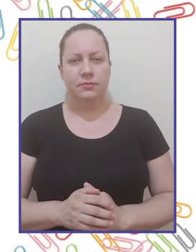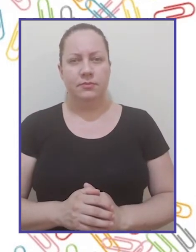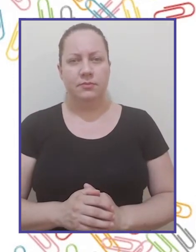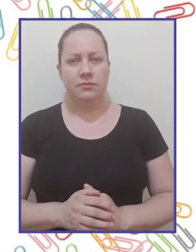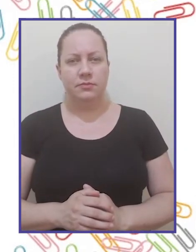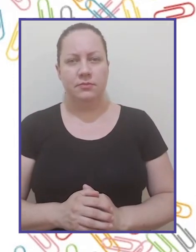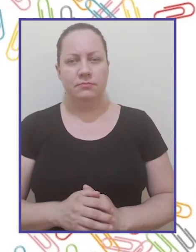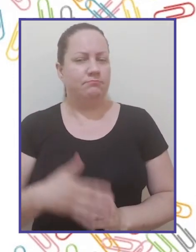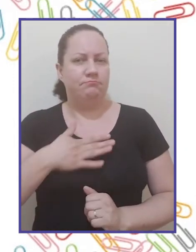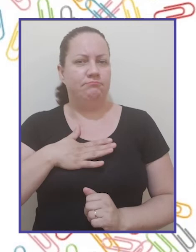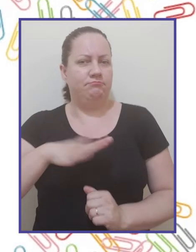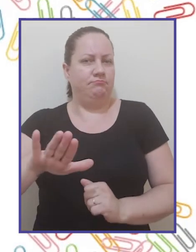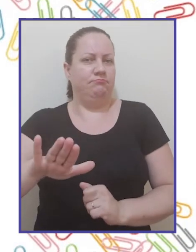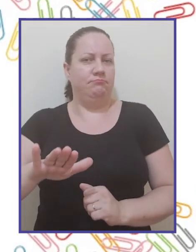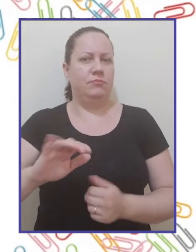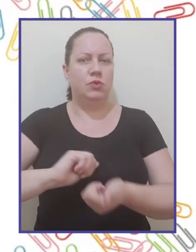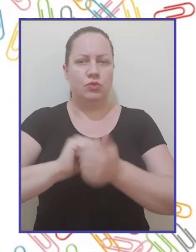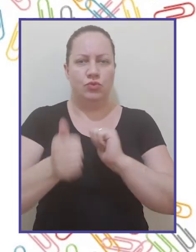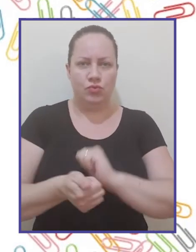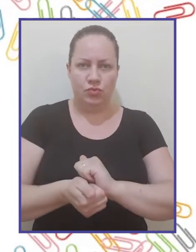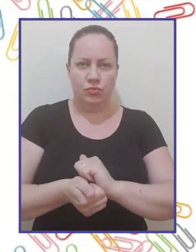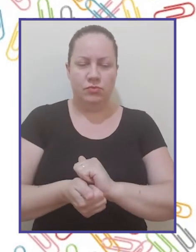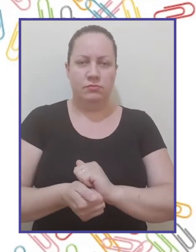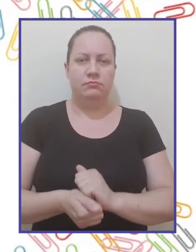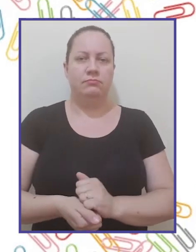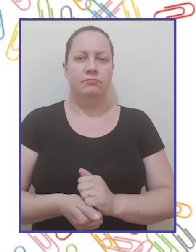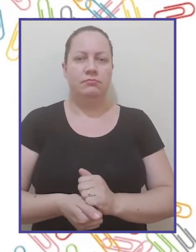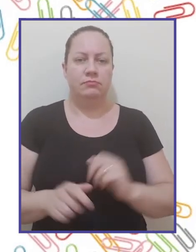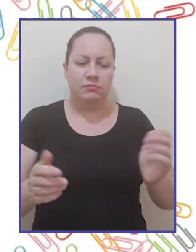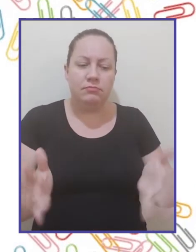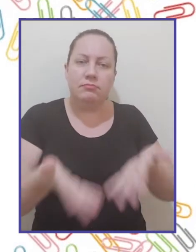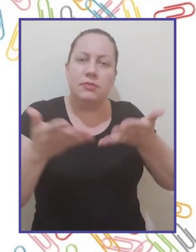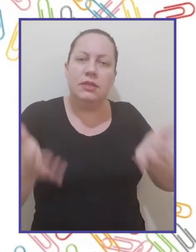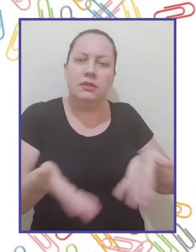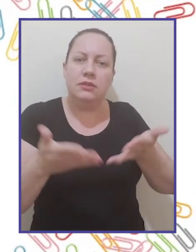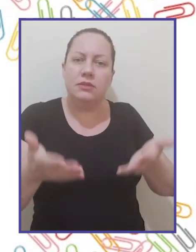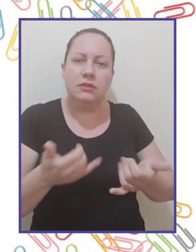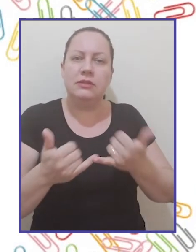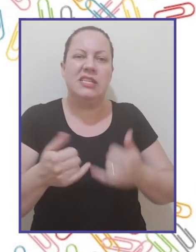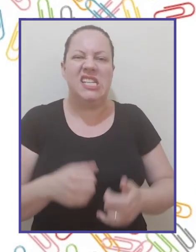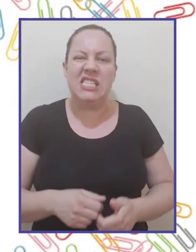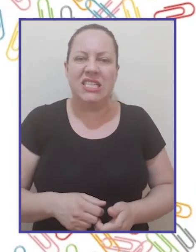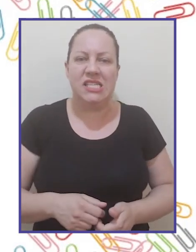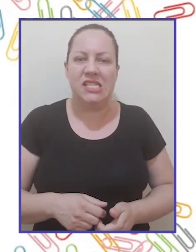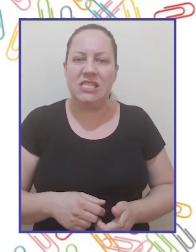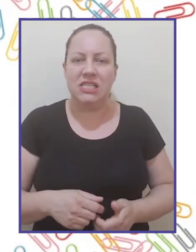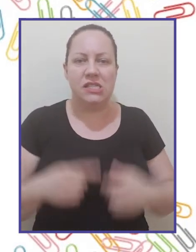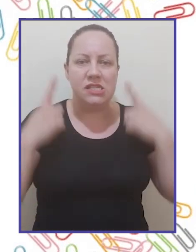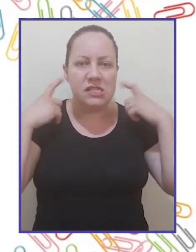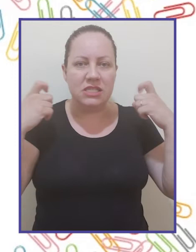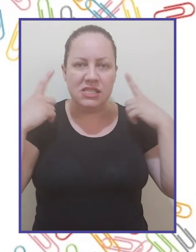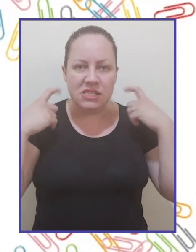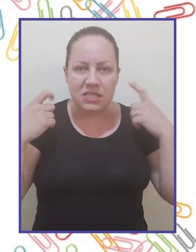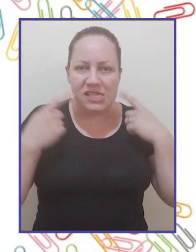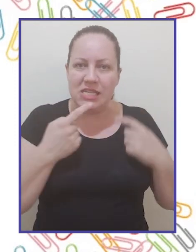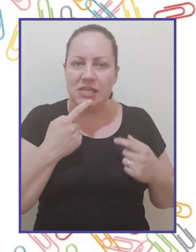Intolerância a novidades nos jogos, procura estimulações sensoriais como ranger os